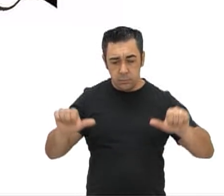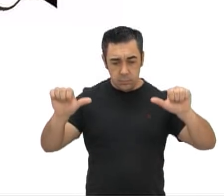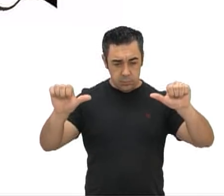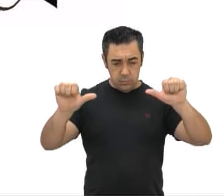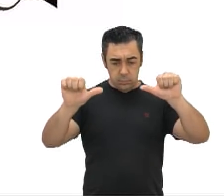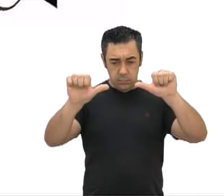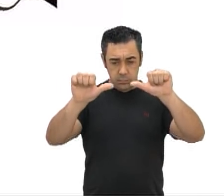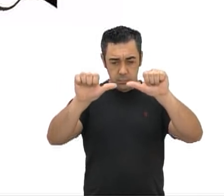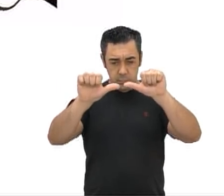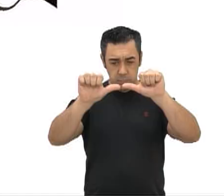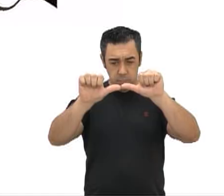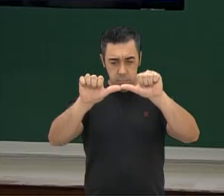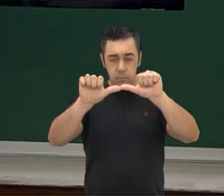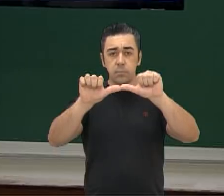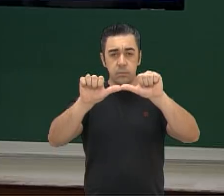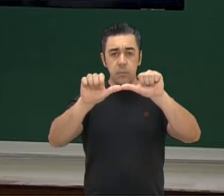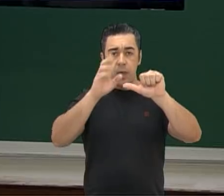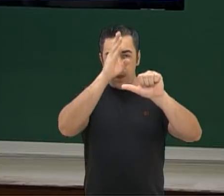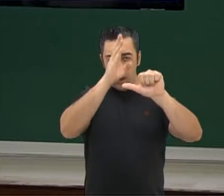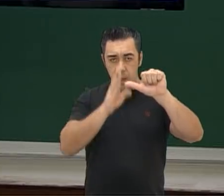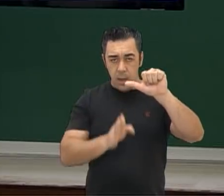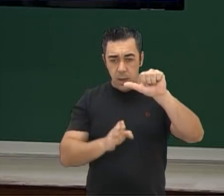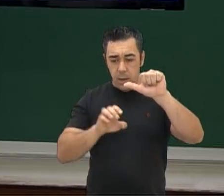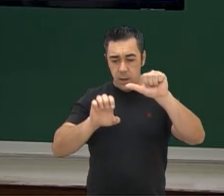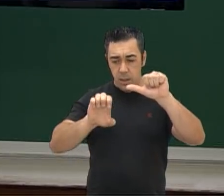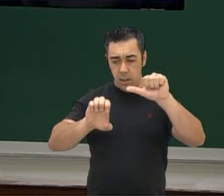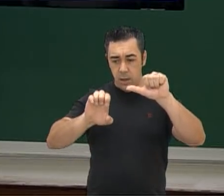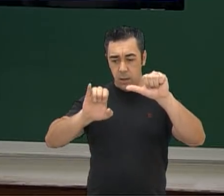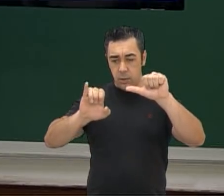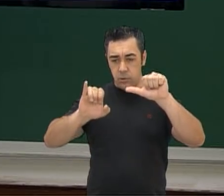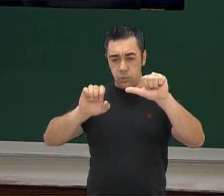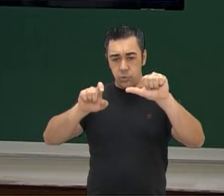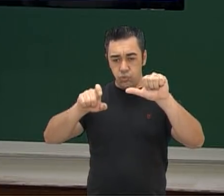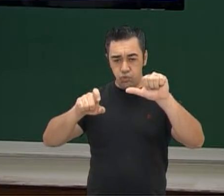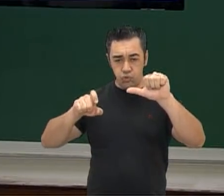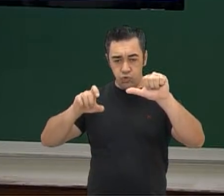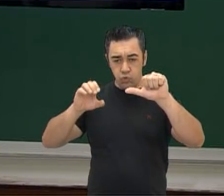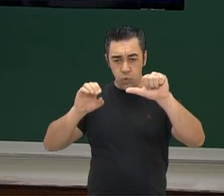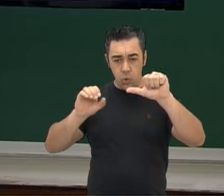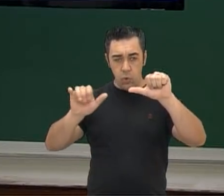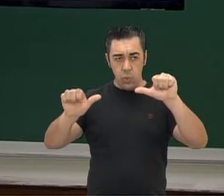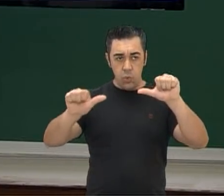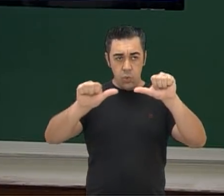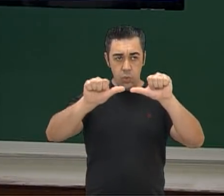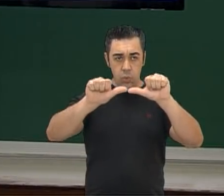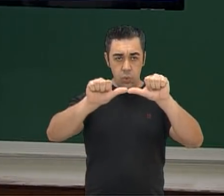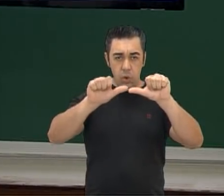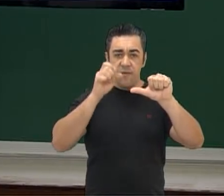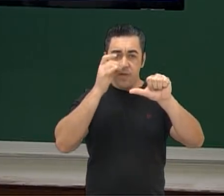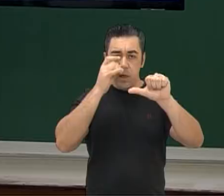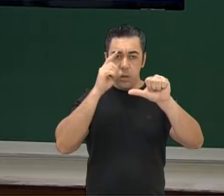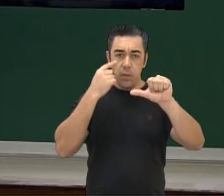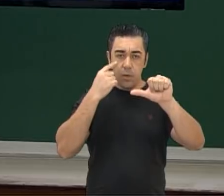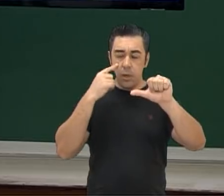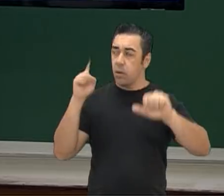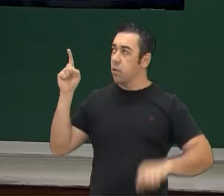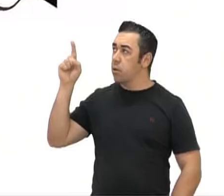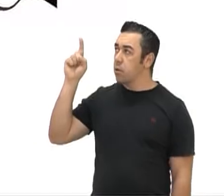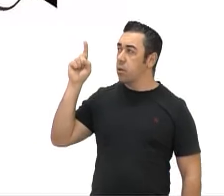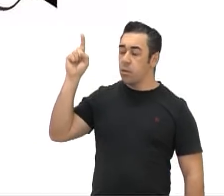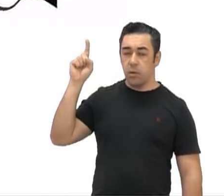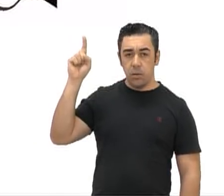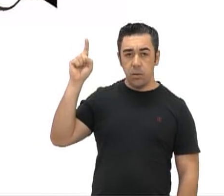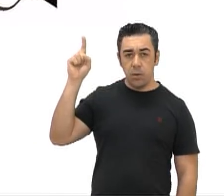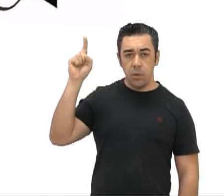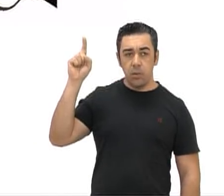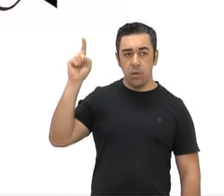simetria. Identifique que essa linha vertical na cor verde, cortando a figura da